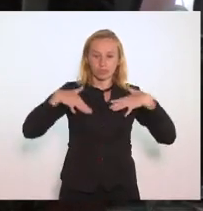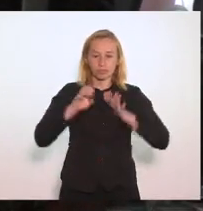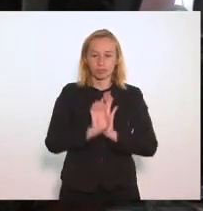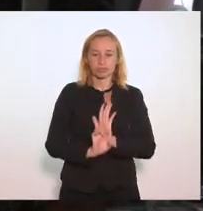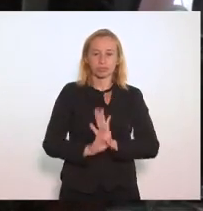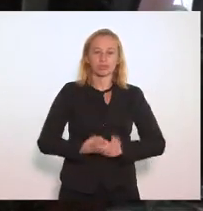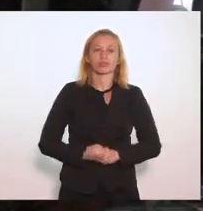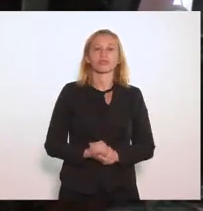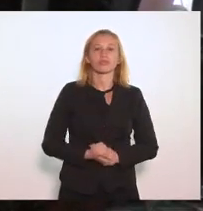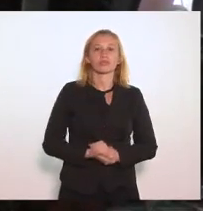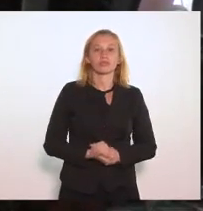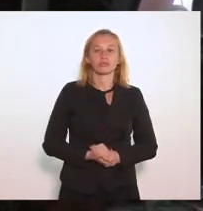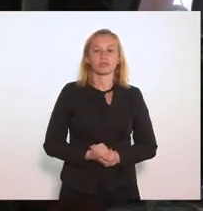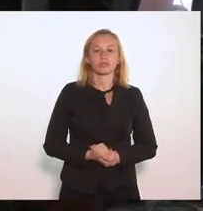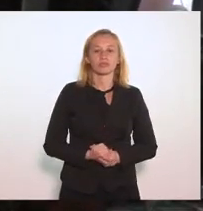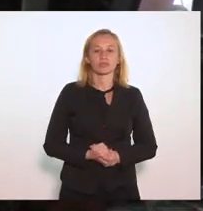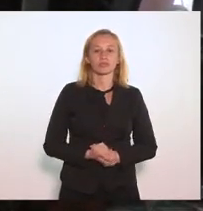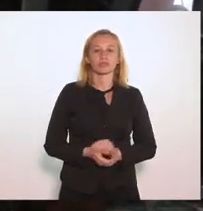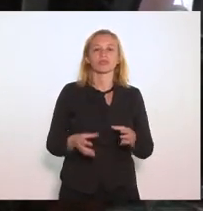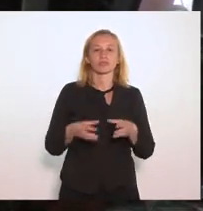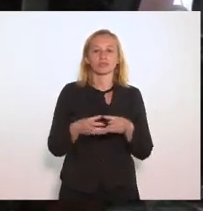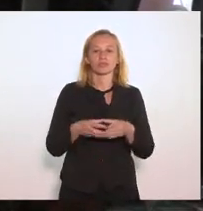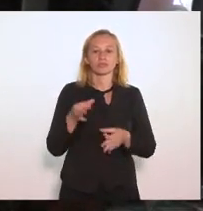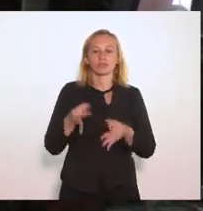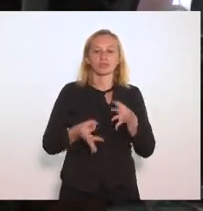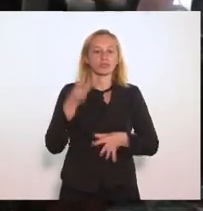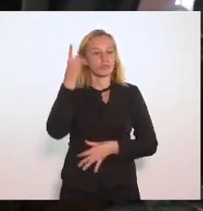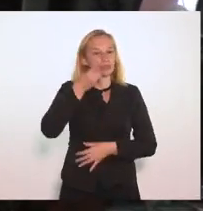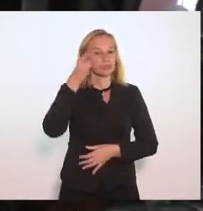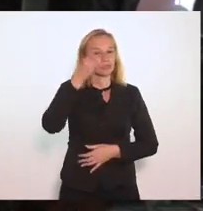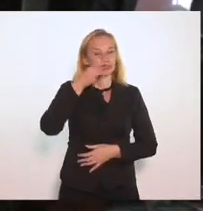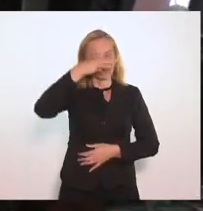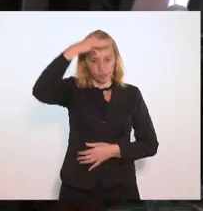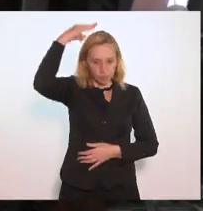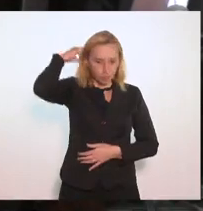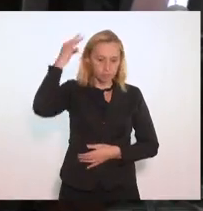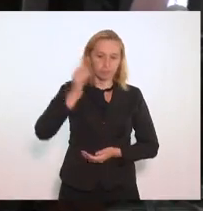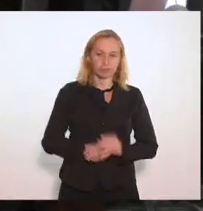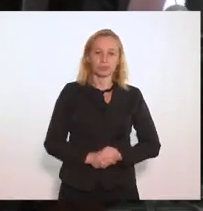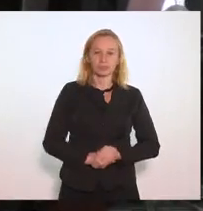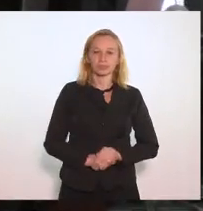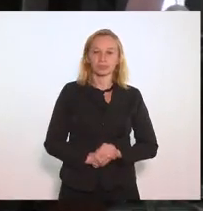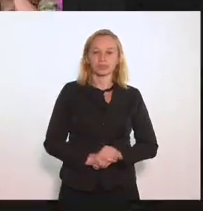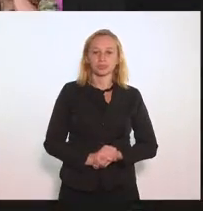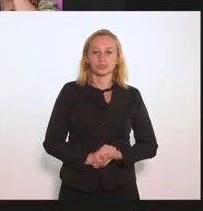para emitir parecer pela comissão de condição de justiça deputado Marcio Pacheco